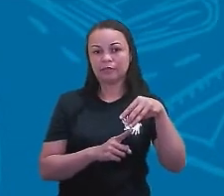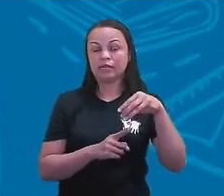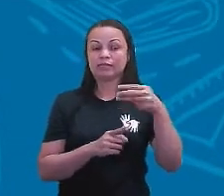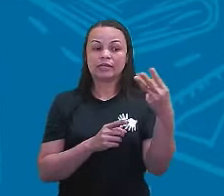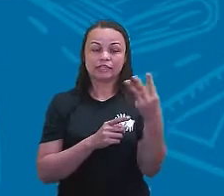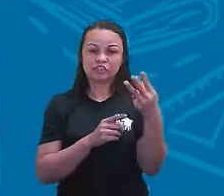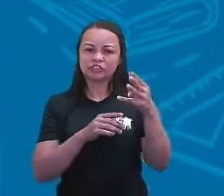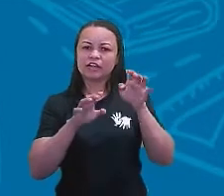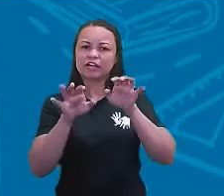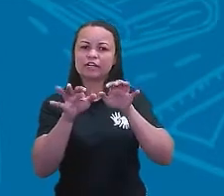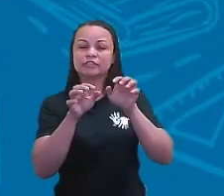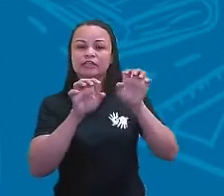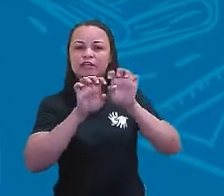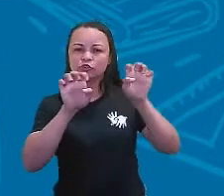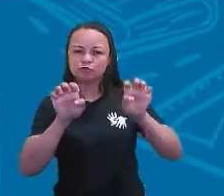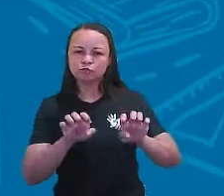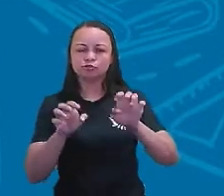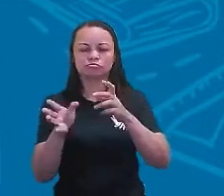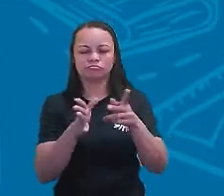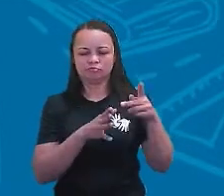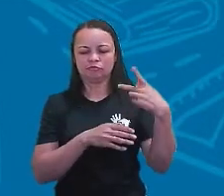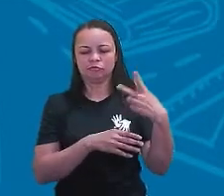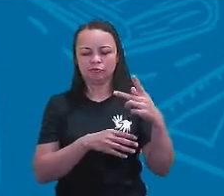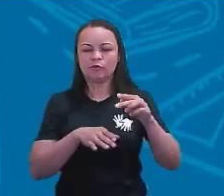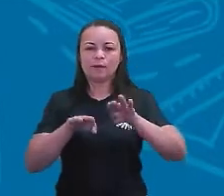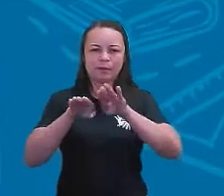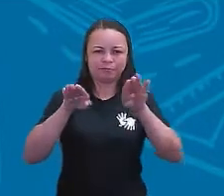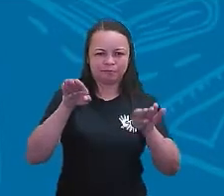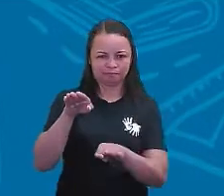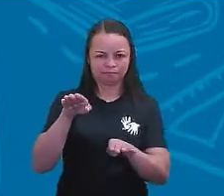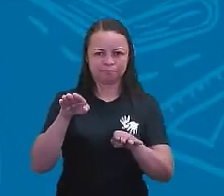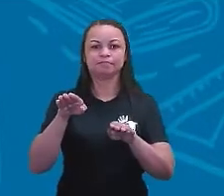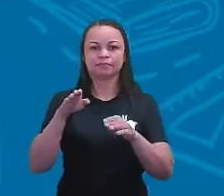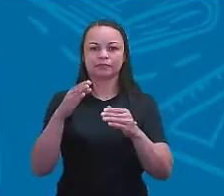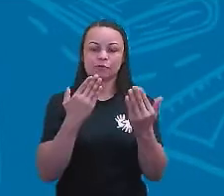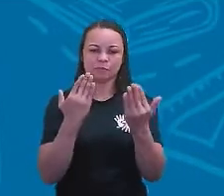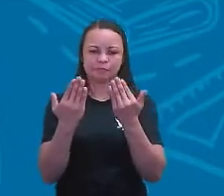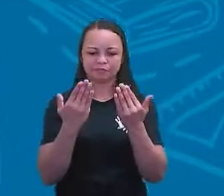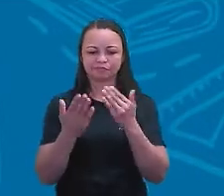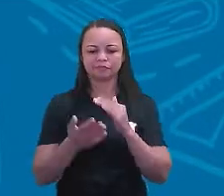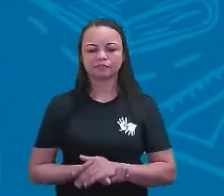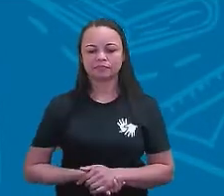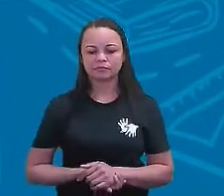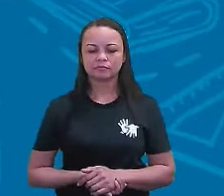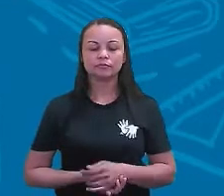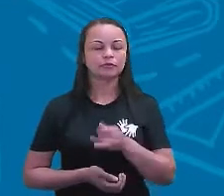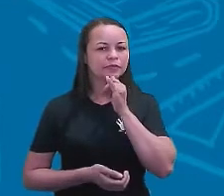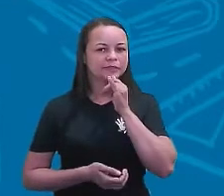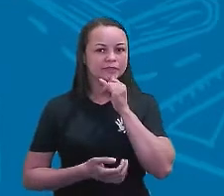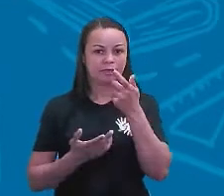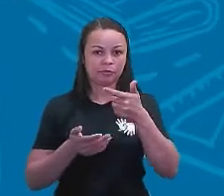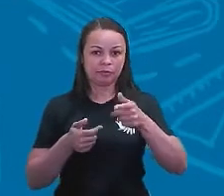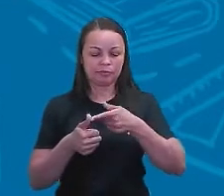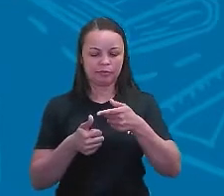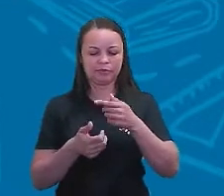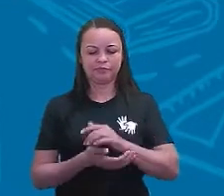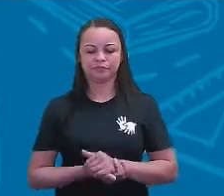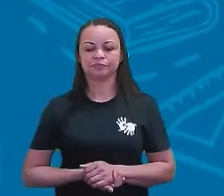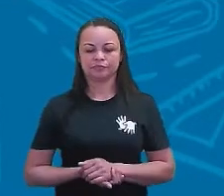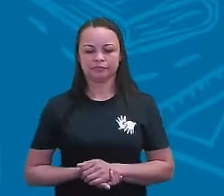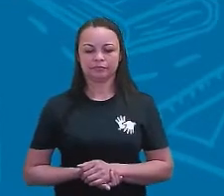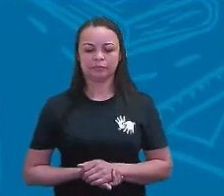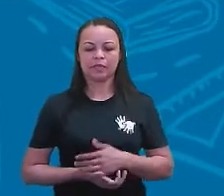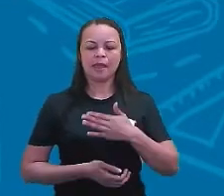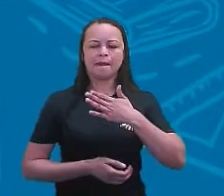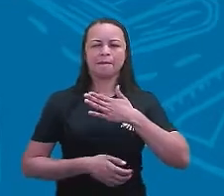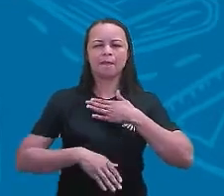já transforma em comparativo de inferioridade. Acompanha. Temos aí no primeiro exemplo, my shoes